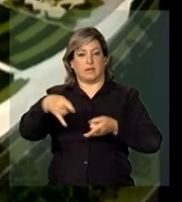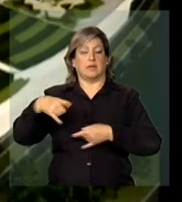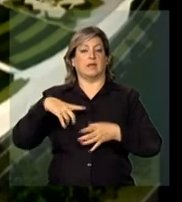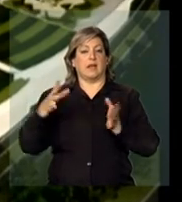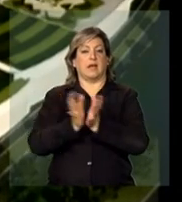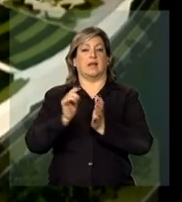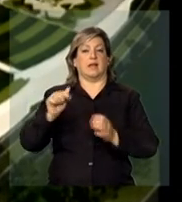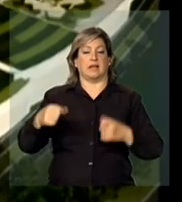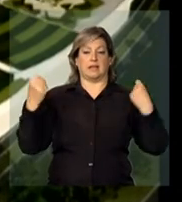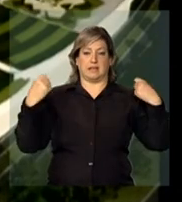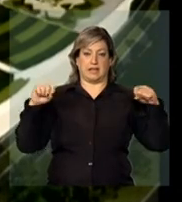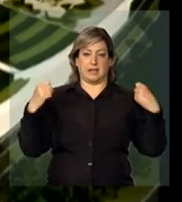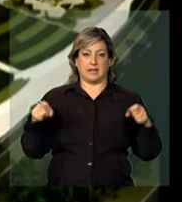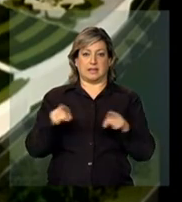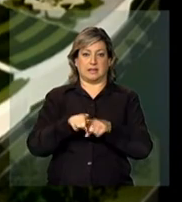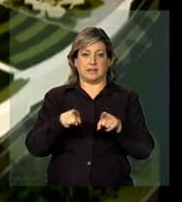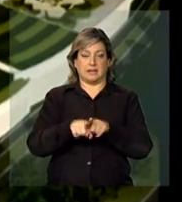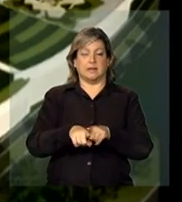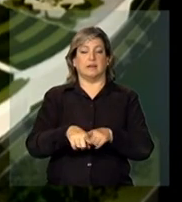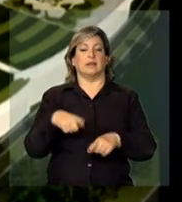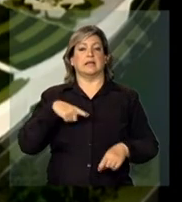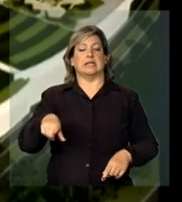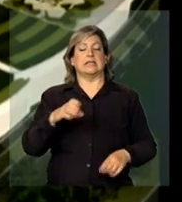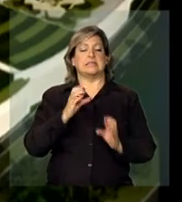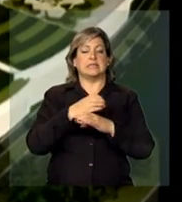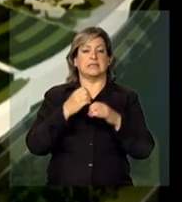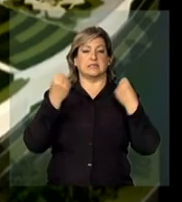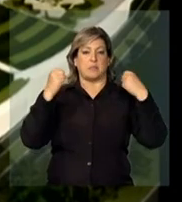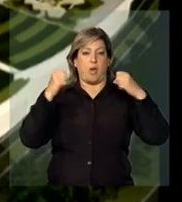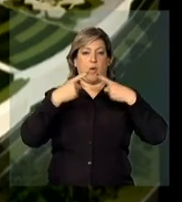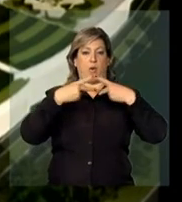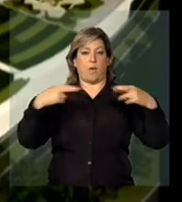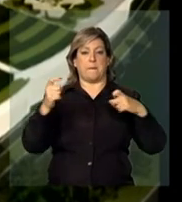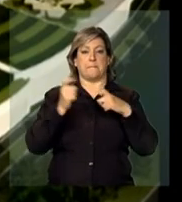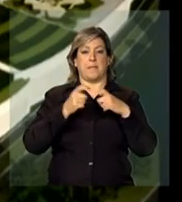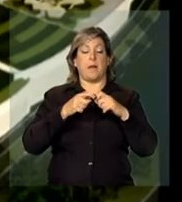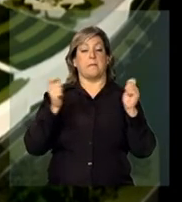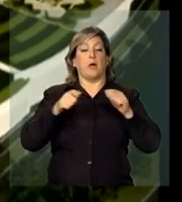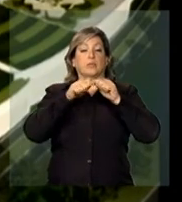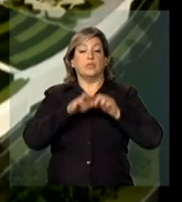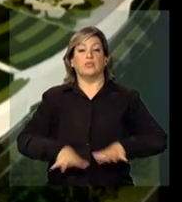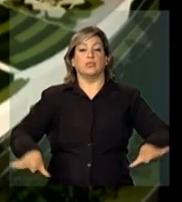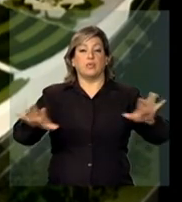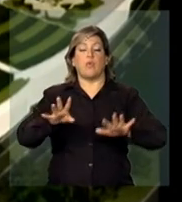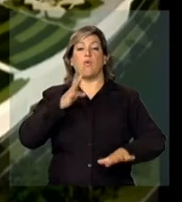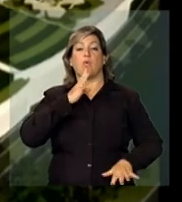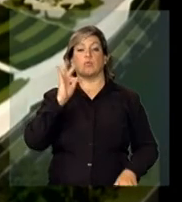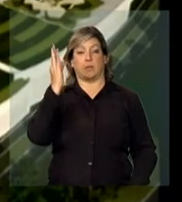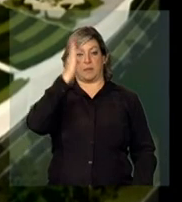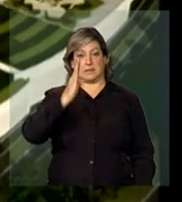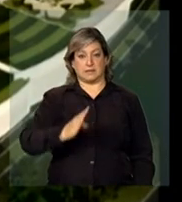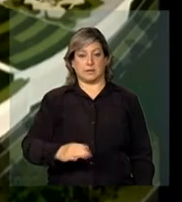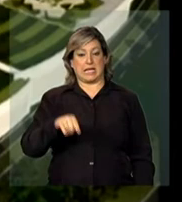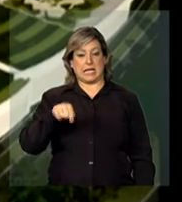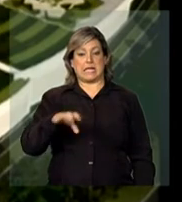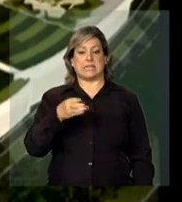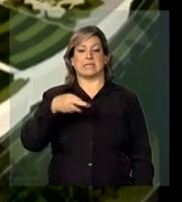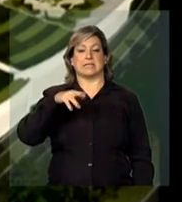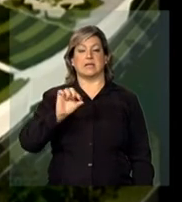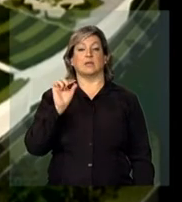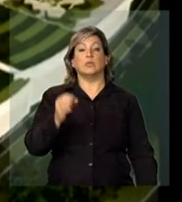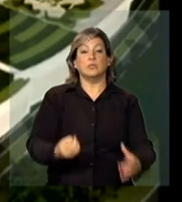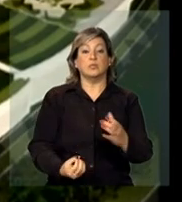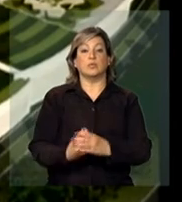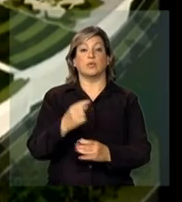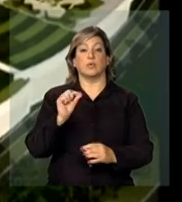garantindo que esse Centro de Medicina e ciência do esporte possa irradiar conhecimento para todo o Brasil é um centro que